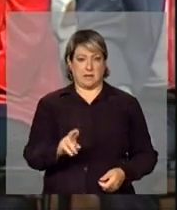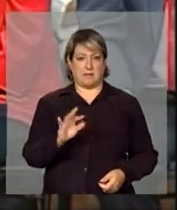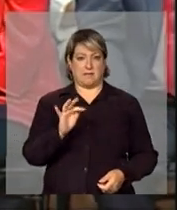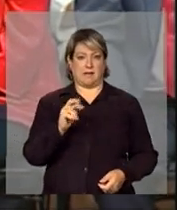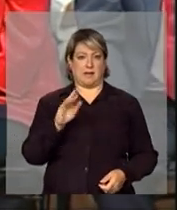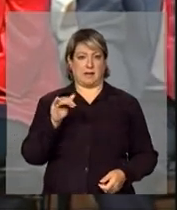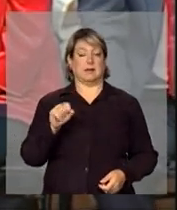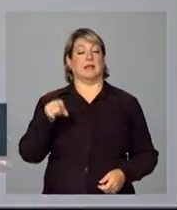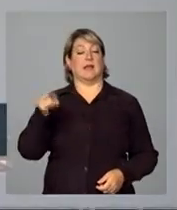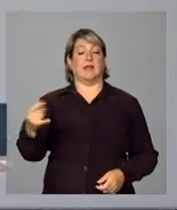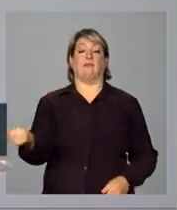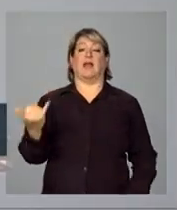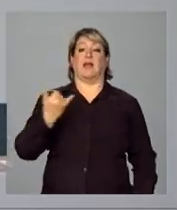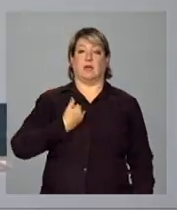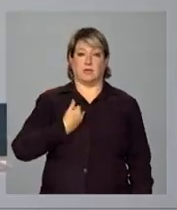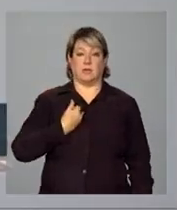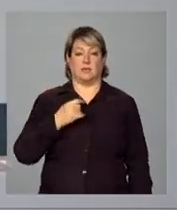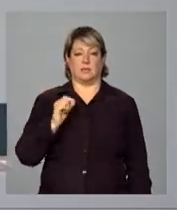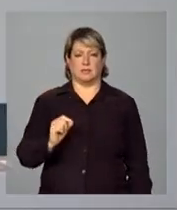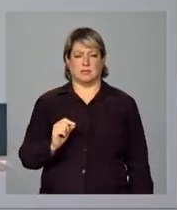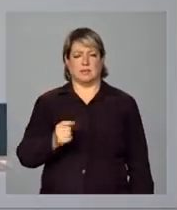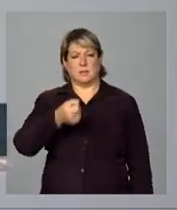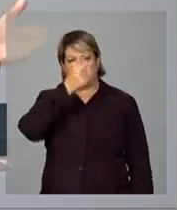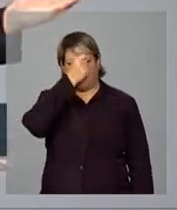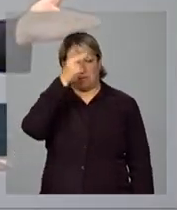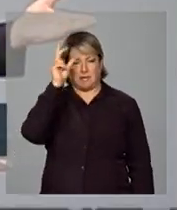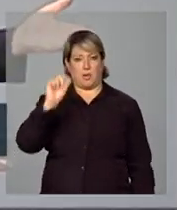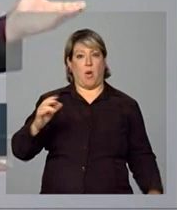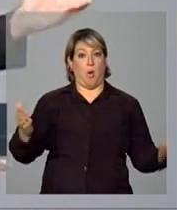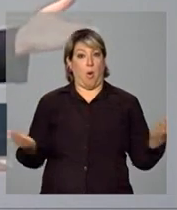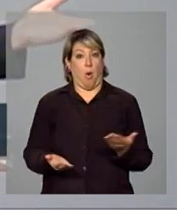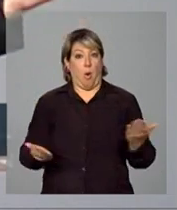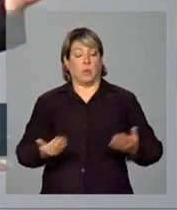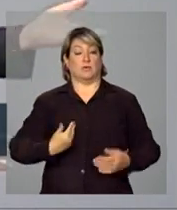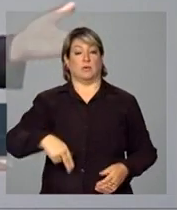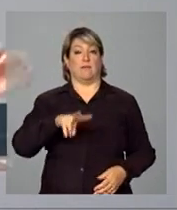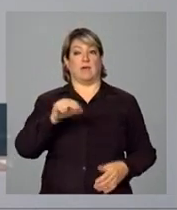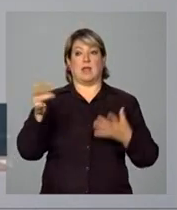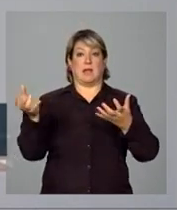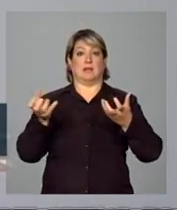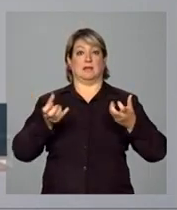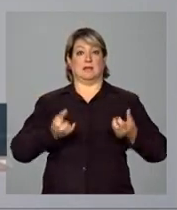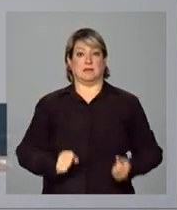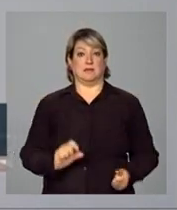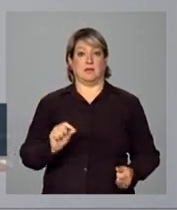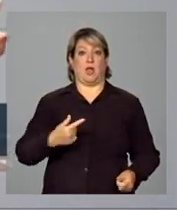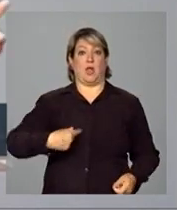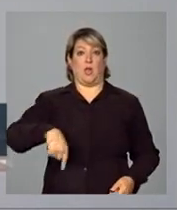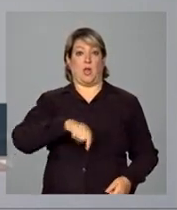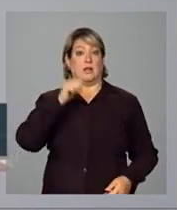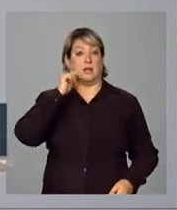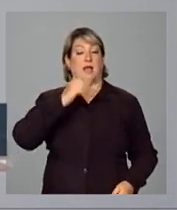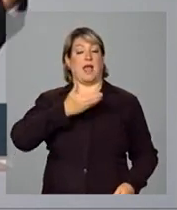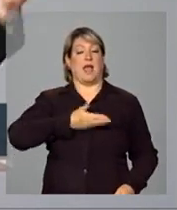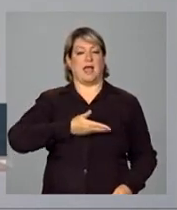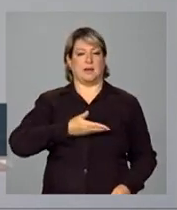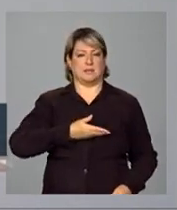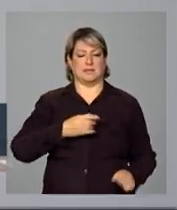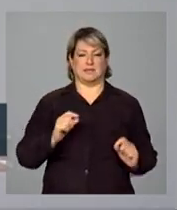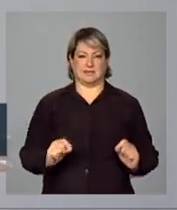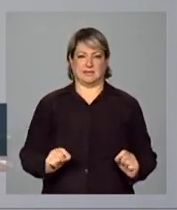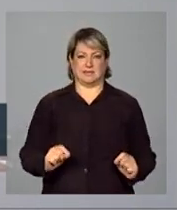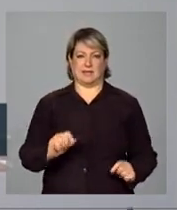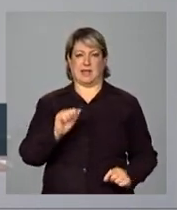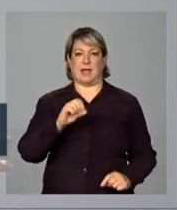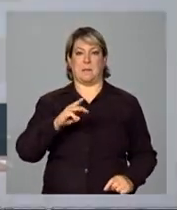que simplesmente me disse: prefeito, hoje vamos recepcionar a nossa amiga. Então, esse é o carinho do povo de Porto